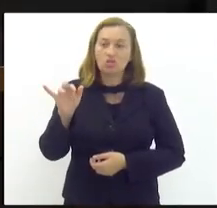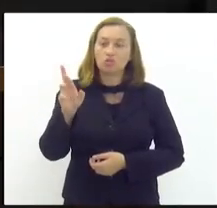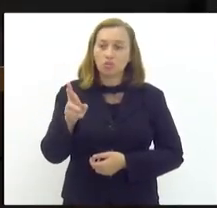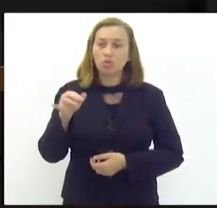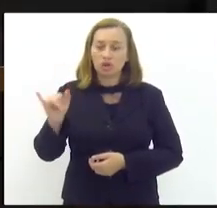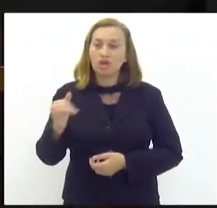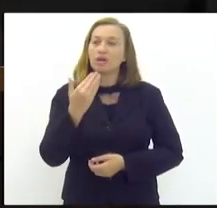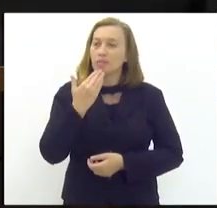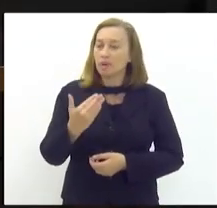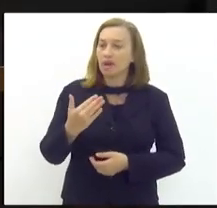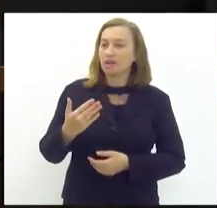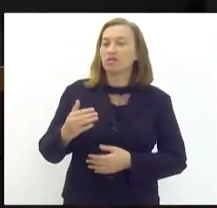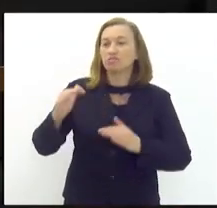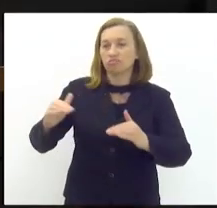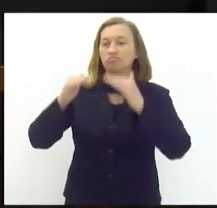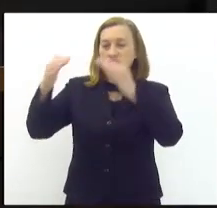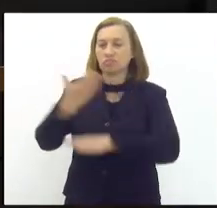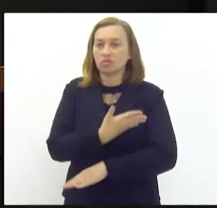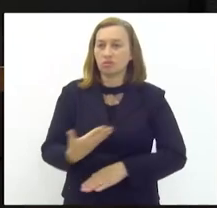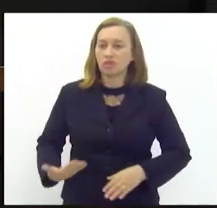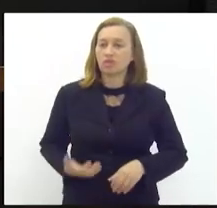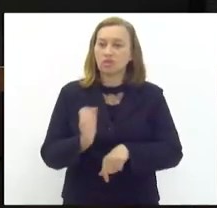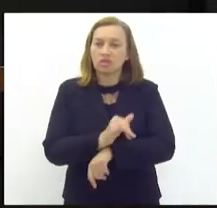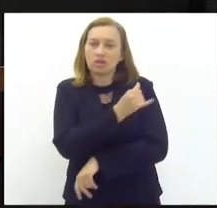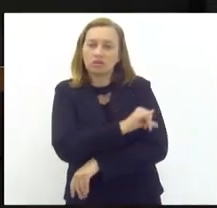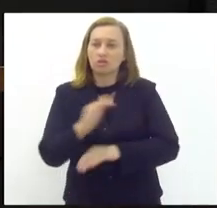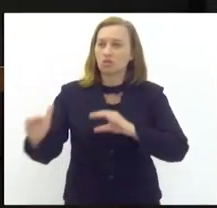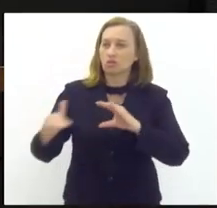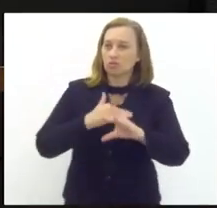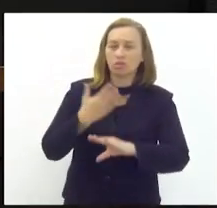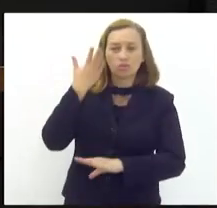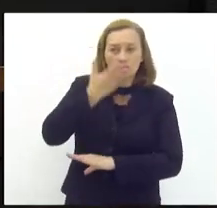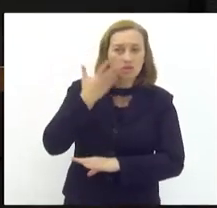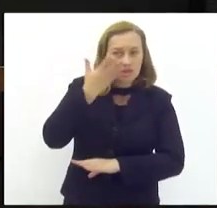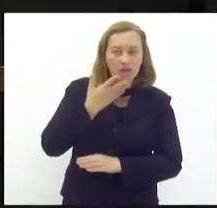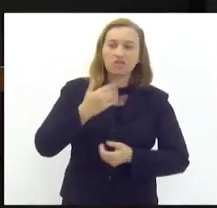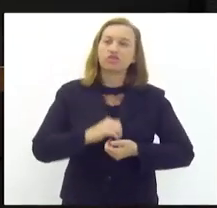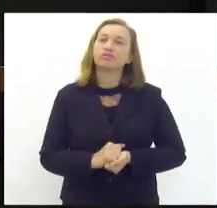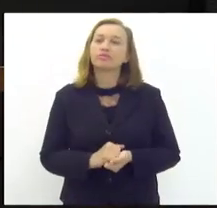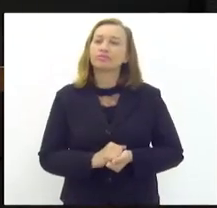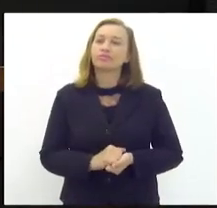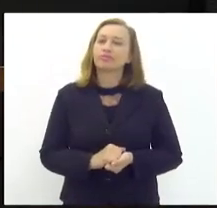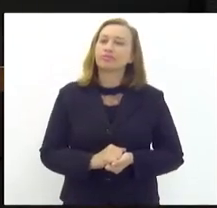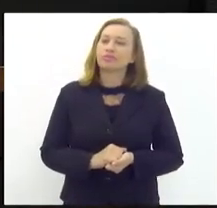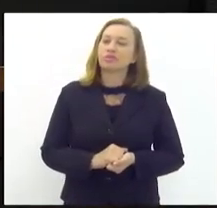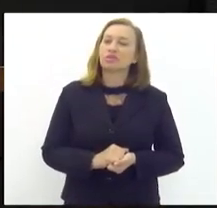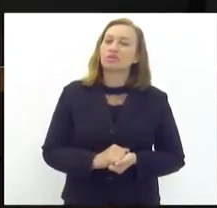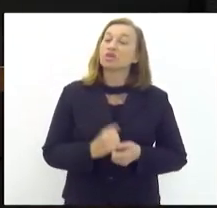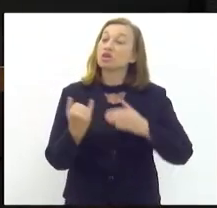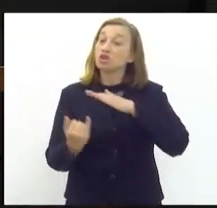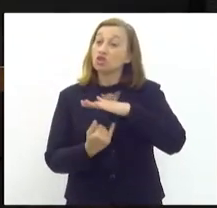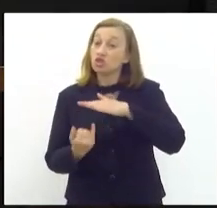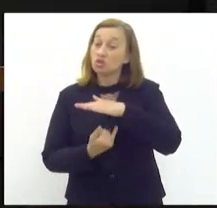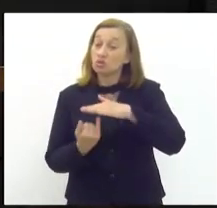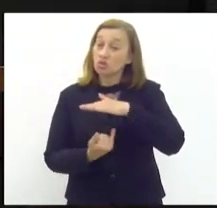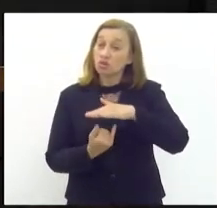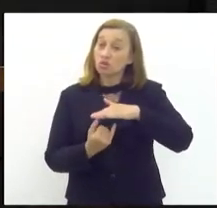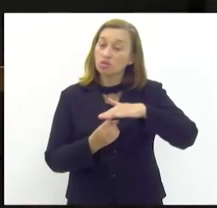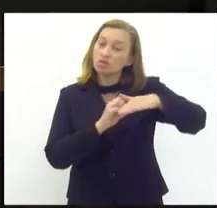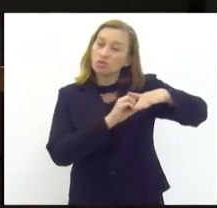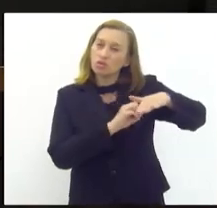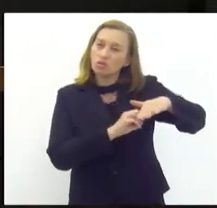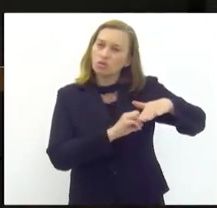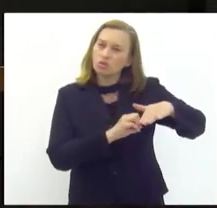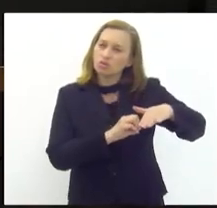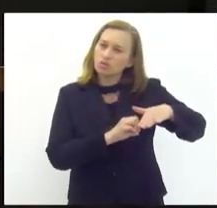solicitam excelentíssimo Governador do Estado do Rio de Janeiro envio de mensagem dispondo sobre a instituição do fundo Estadual de